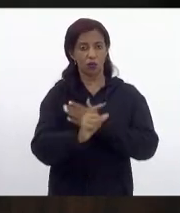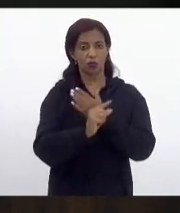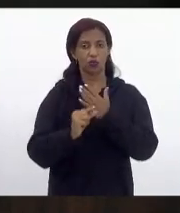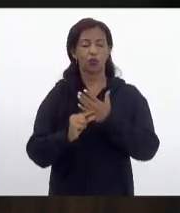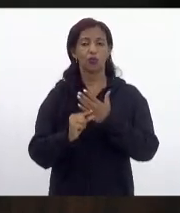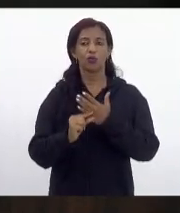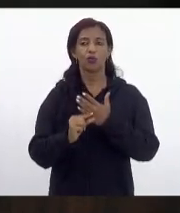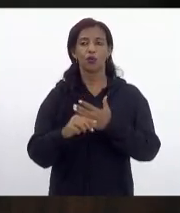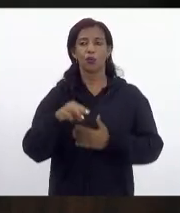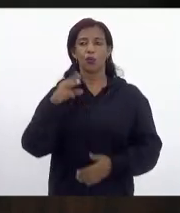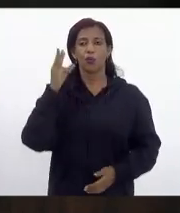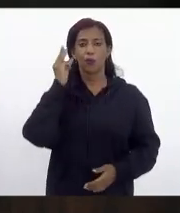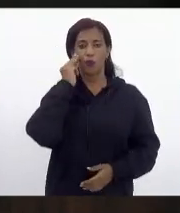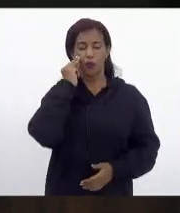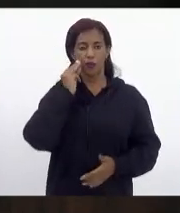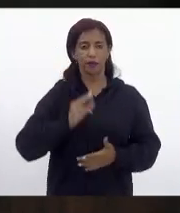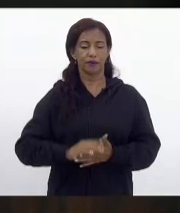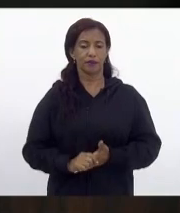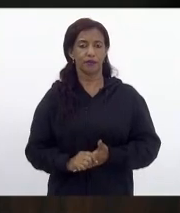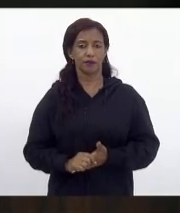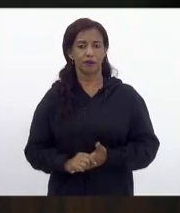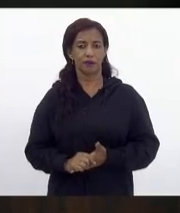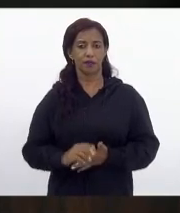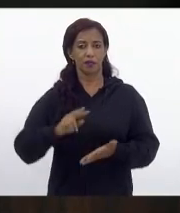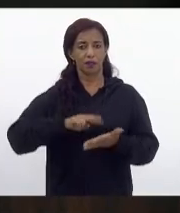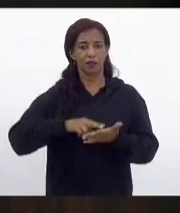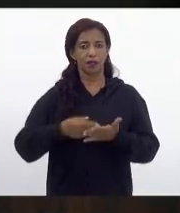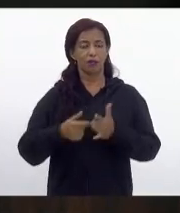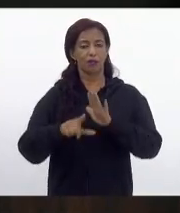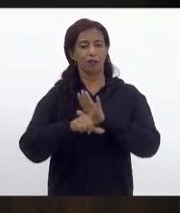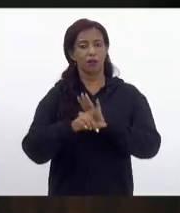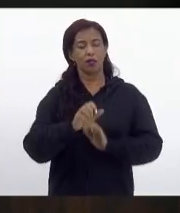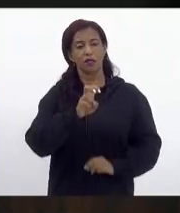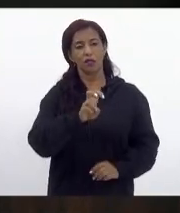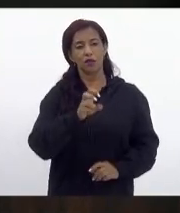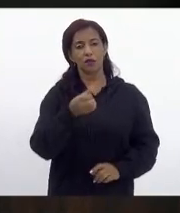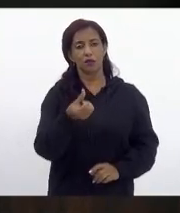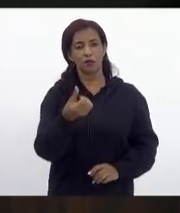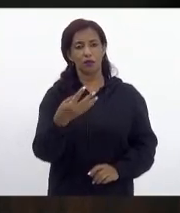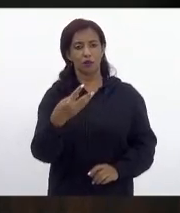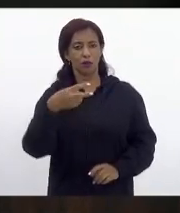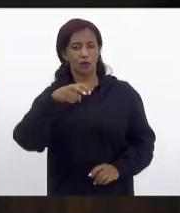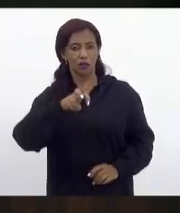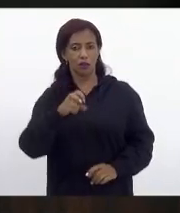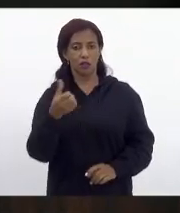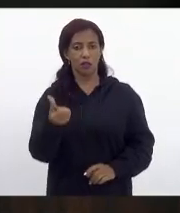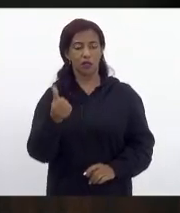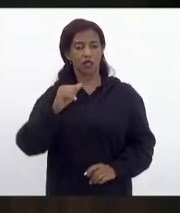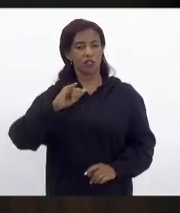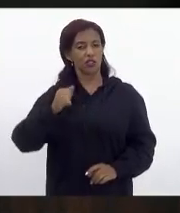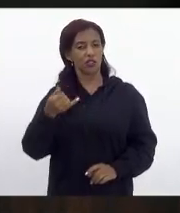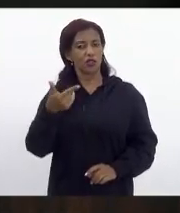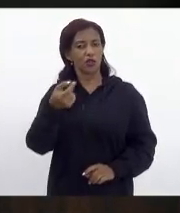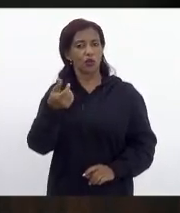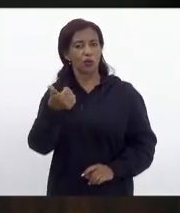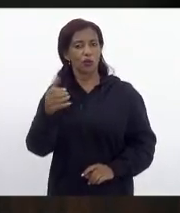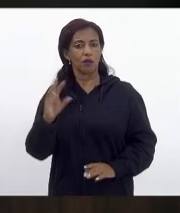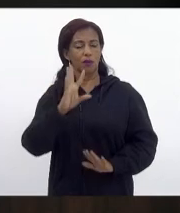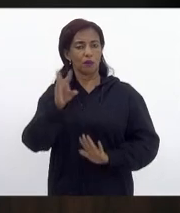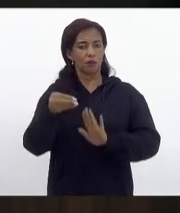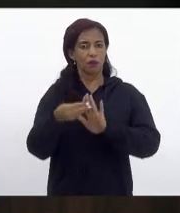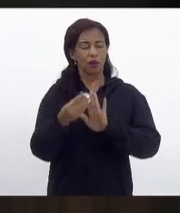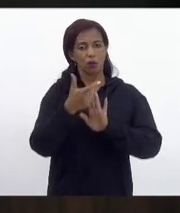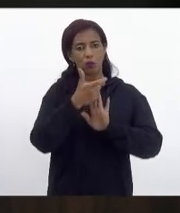da deputada Mônica Francisco, que altera a lei 5.645 de 6 de janeiro de 2010, para incluir no